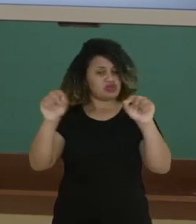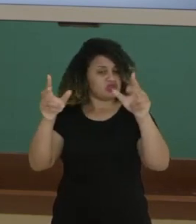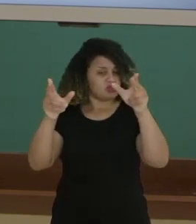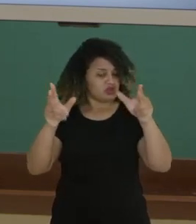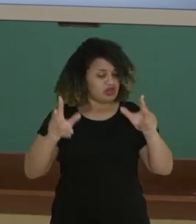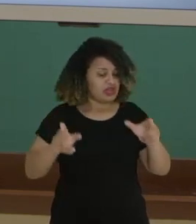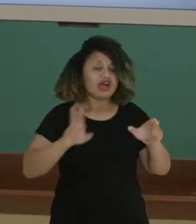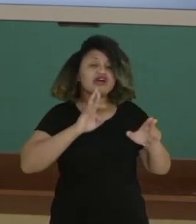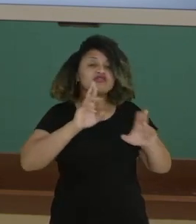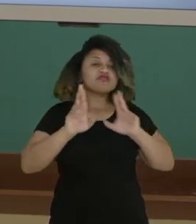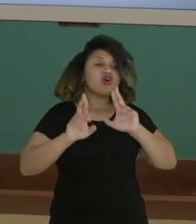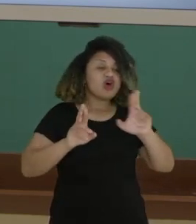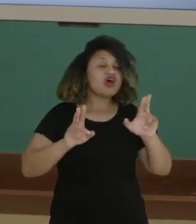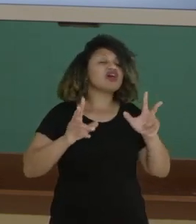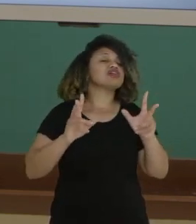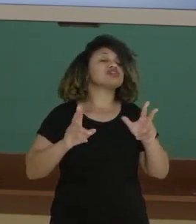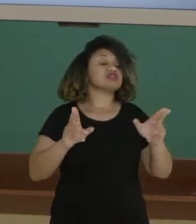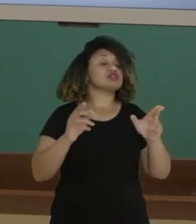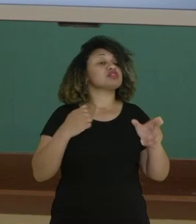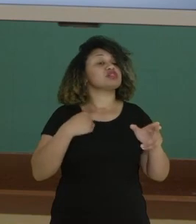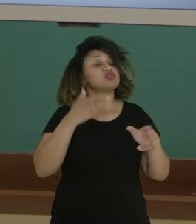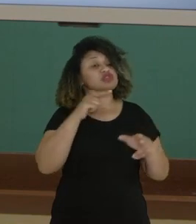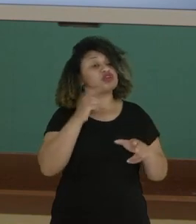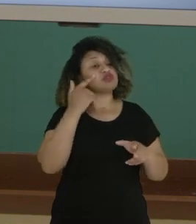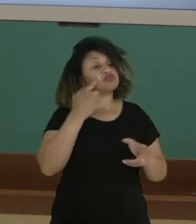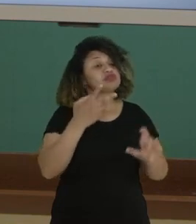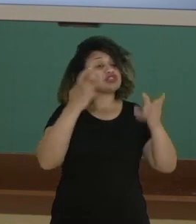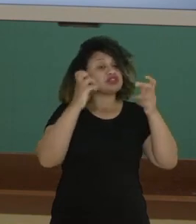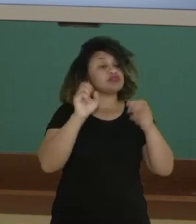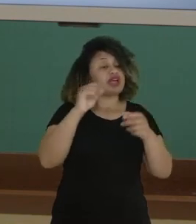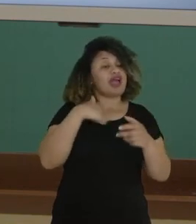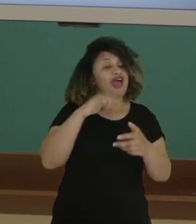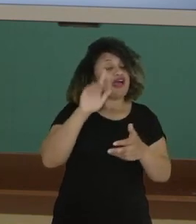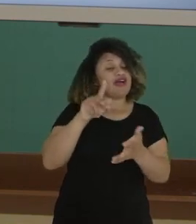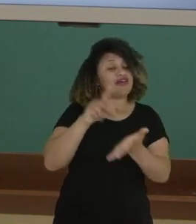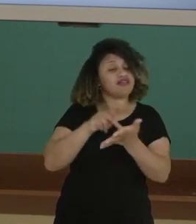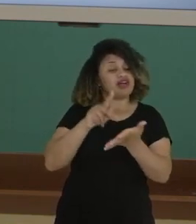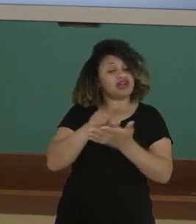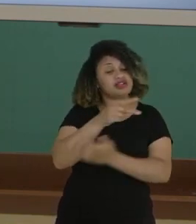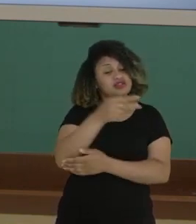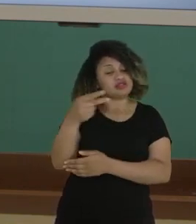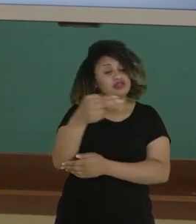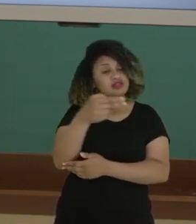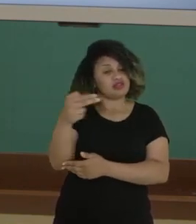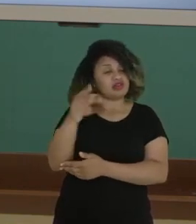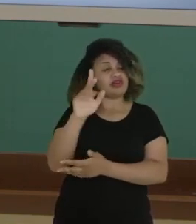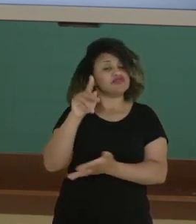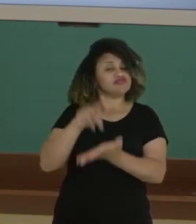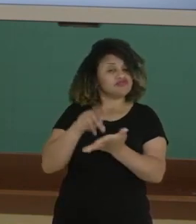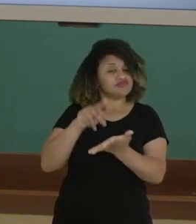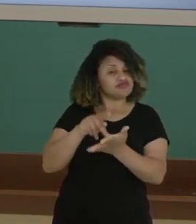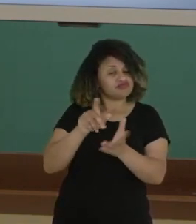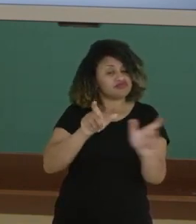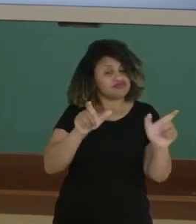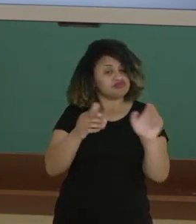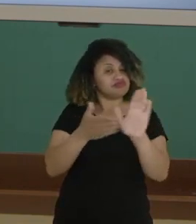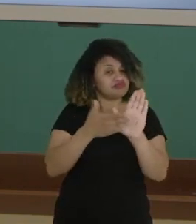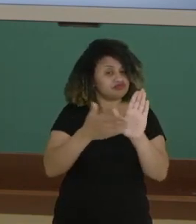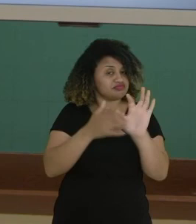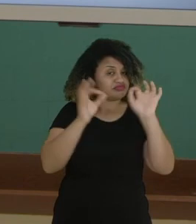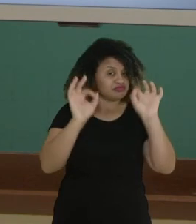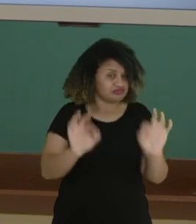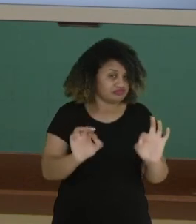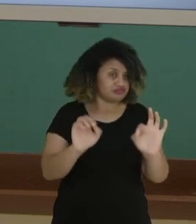que verificou, significa que essa igualdade é verdadeira, ó. Está satisfeita essa igualdade,